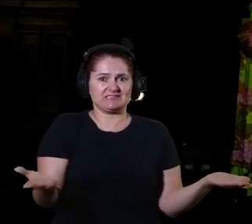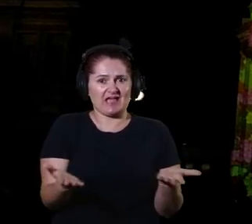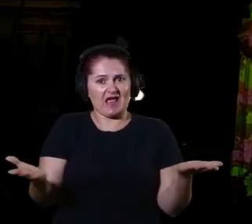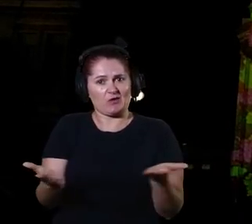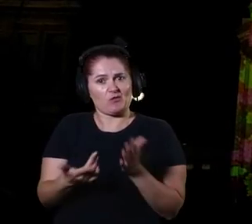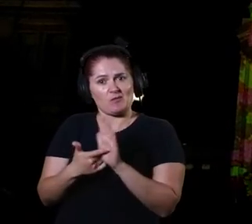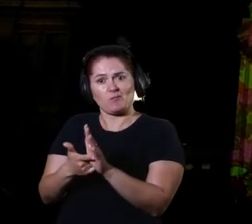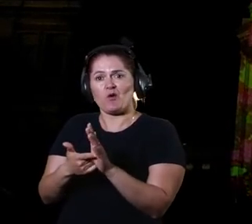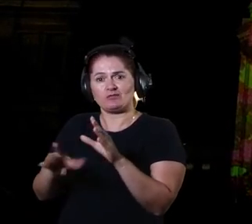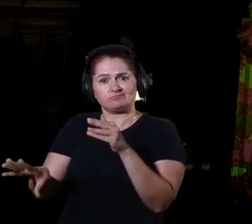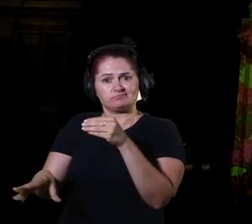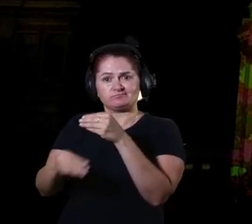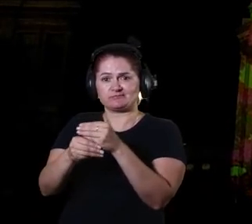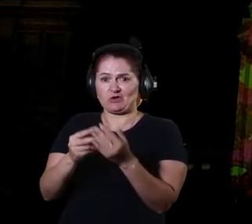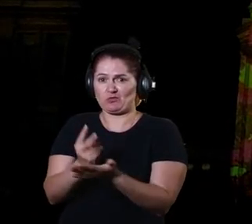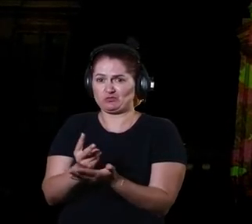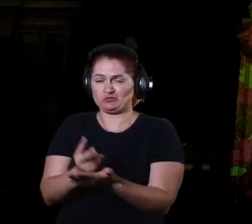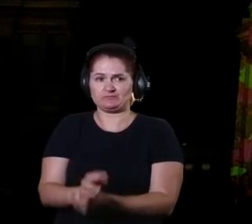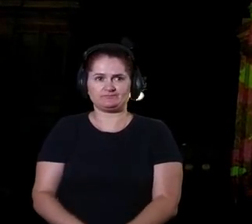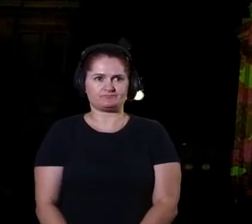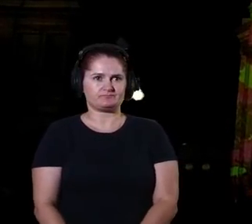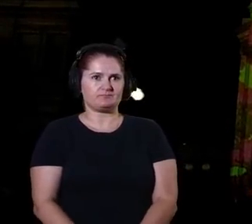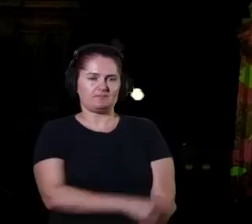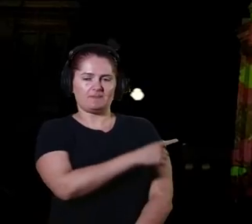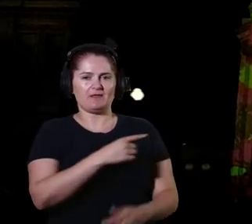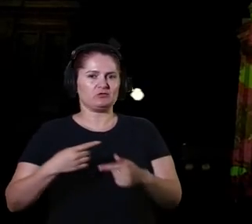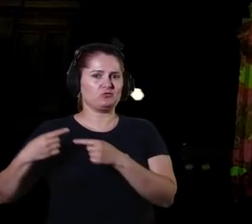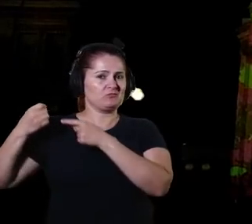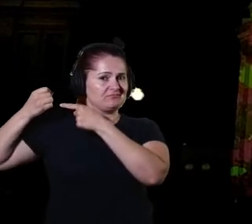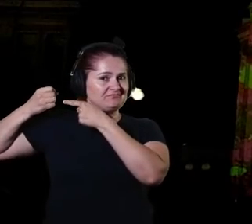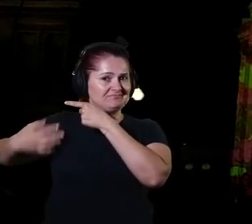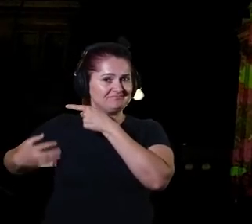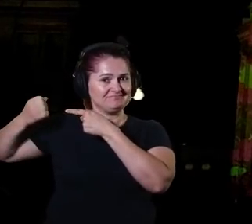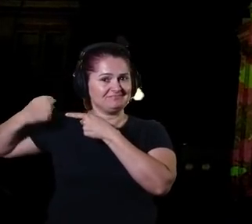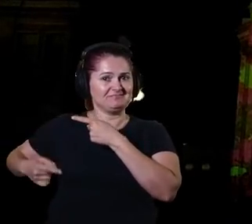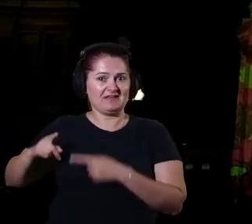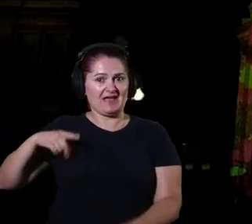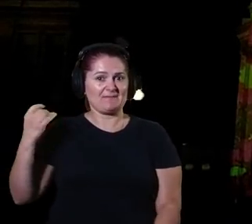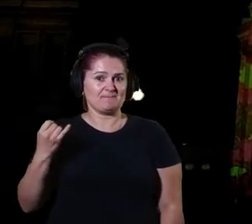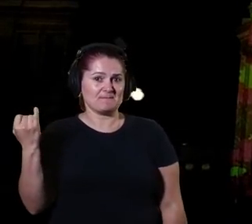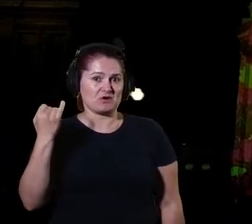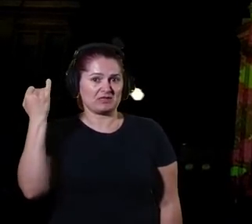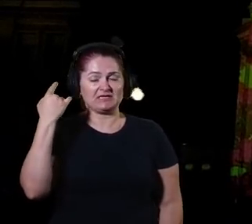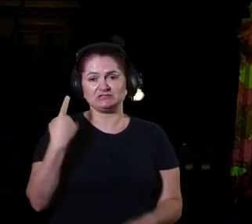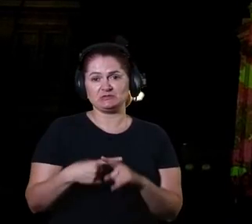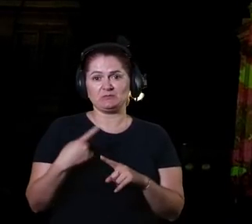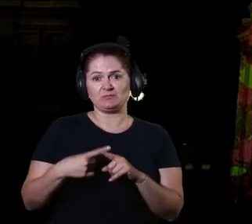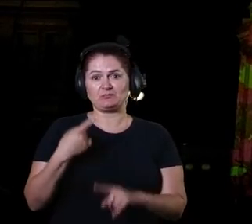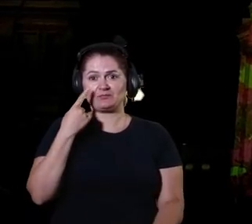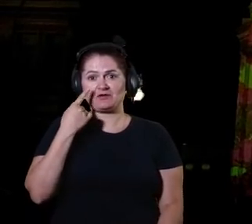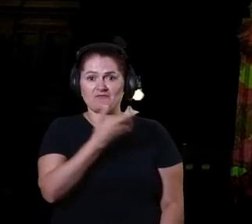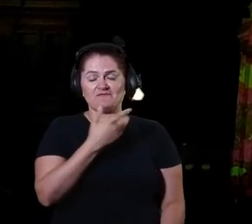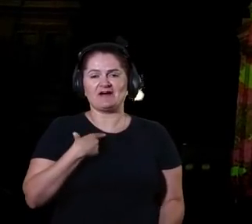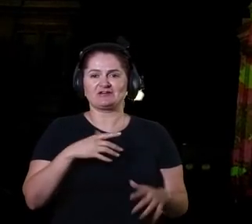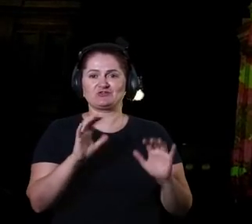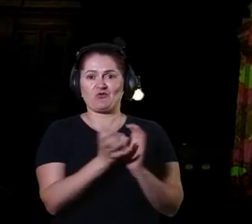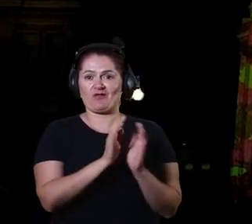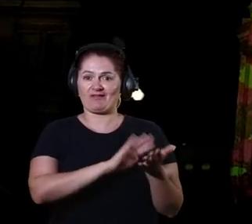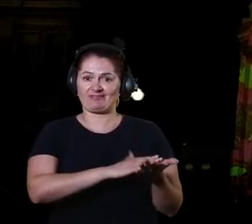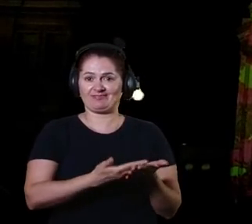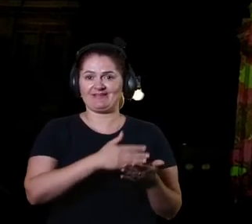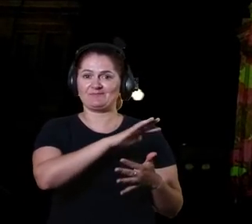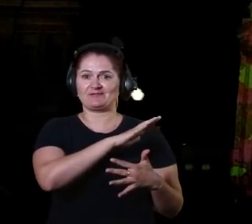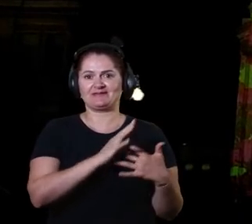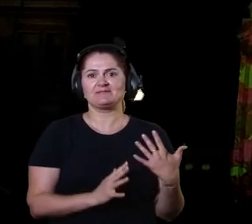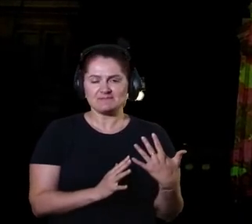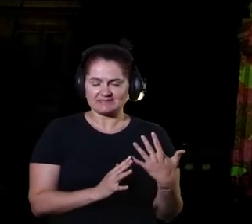diferente. Essa tua audiodescrição, Thales, é tão importante. Eu vendo as colegas aqui, intérpretes de Libras,